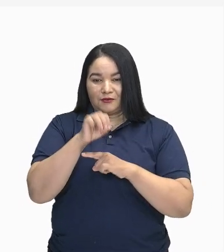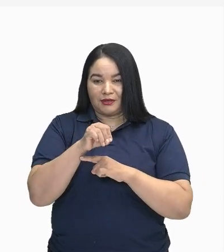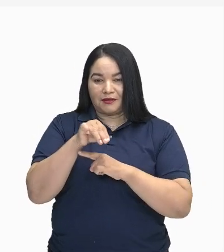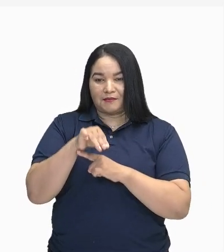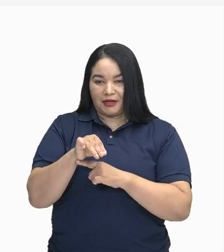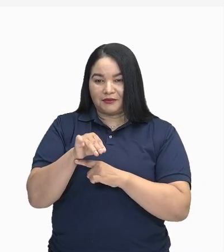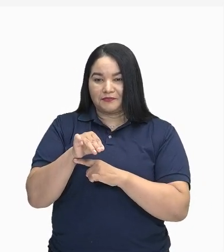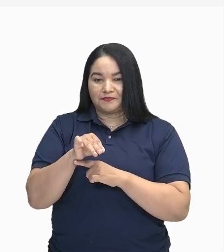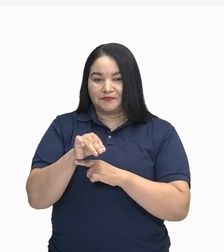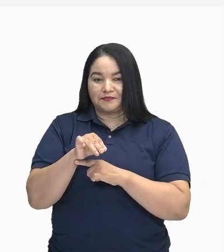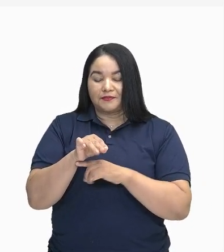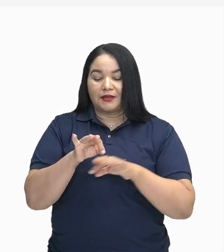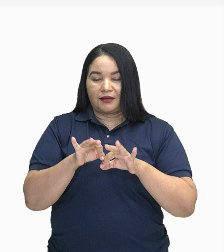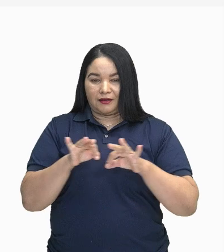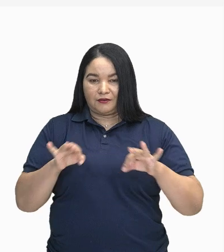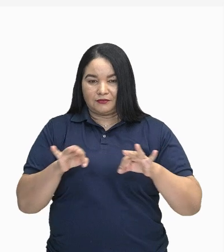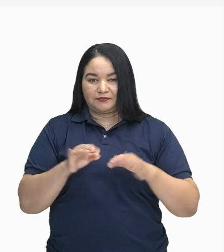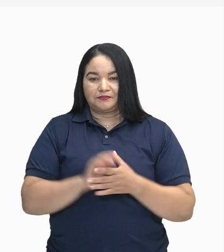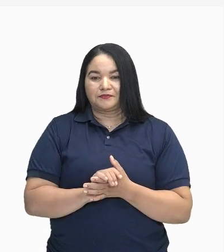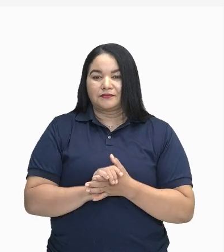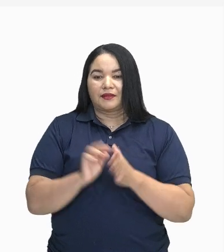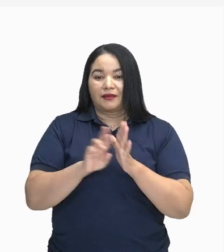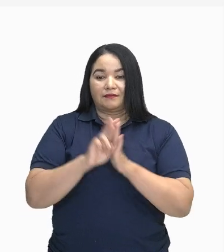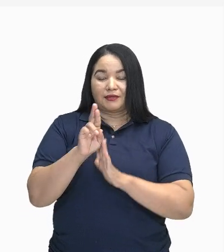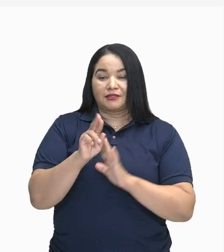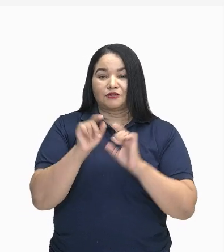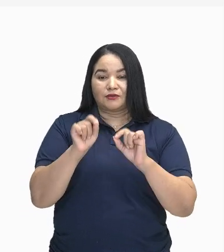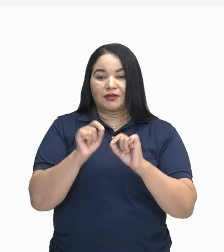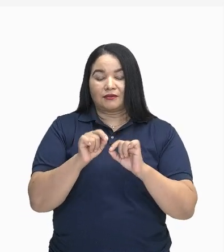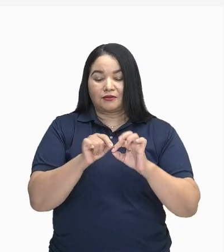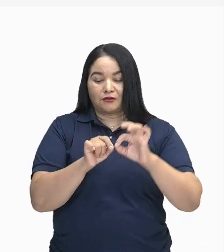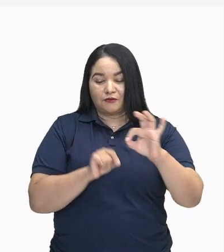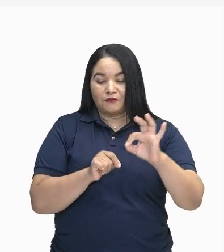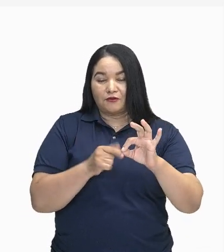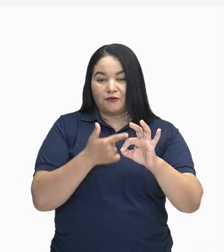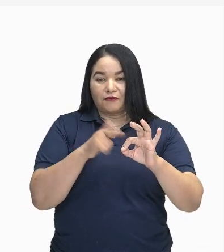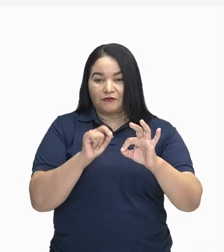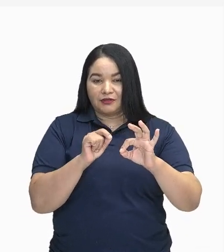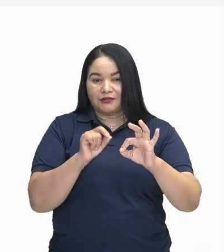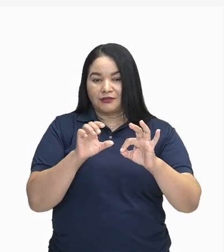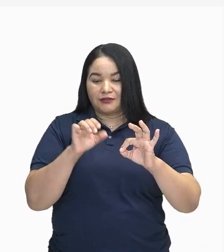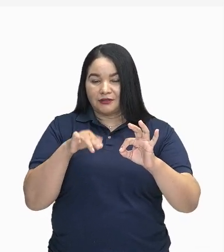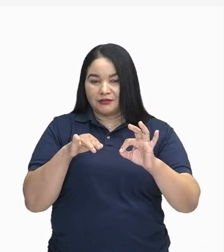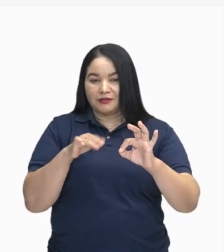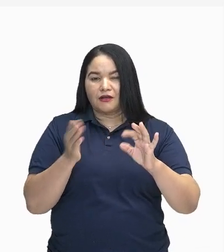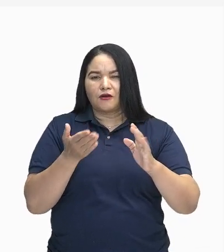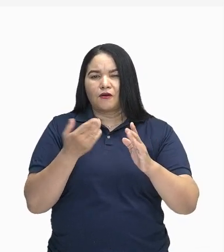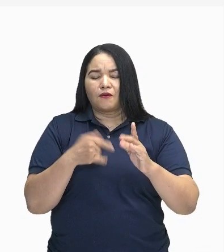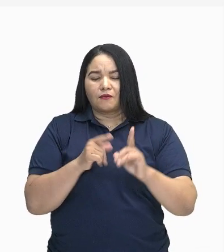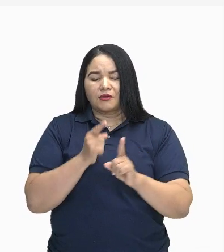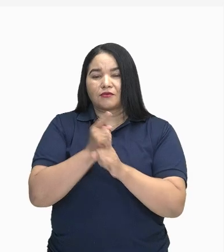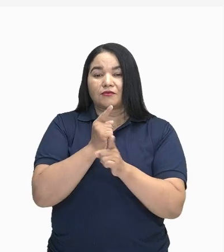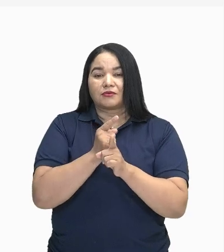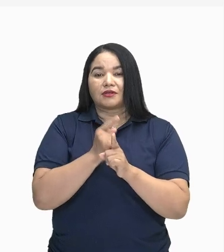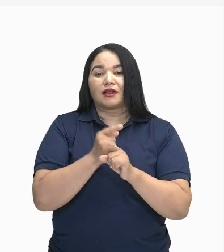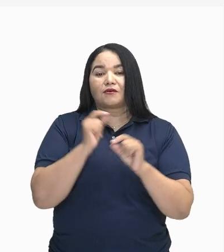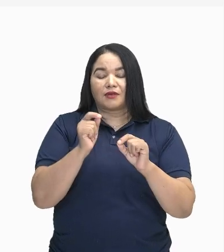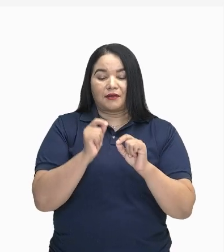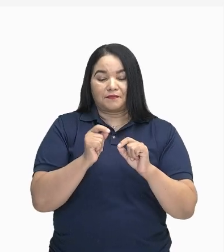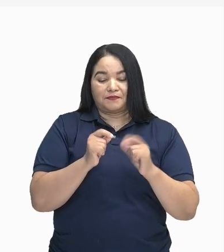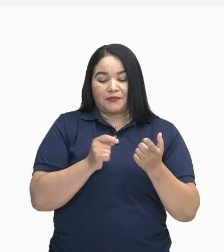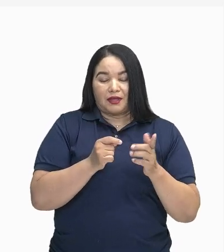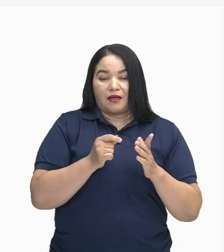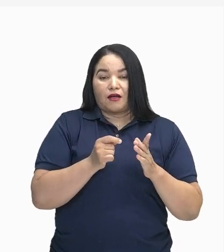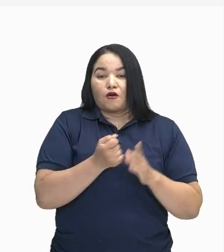e sua representação em um desenho é 20 centímetros, encontre a escala desse desenho. Bom,